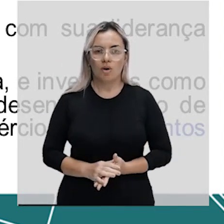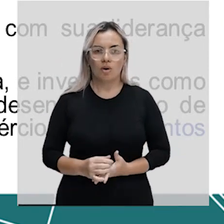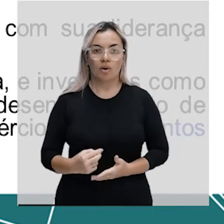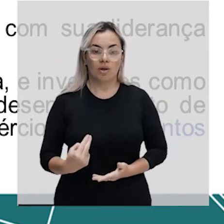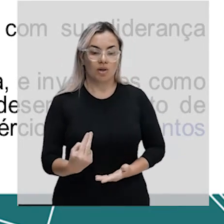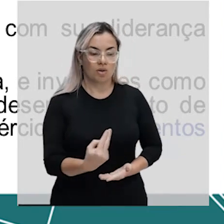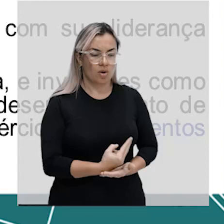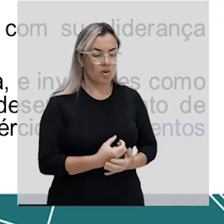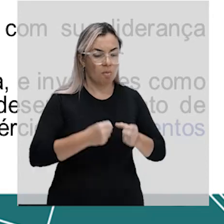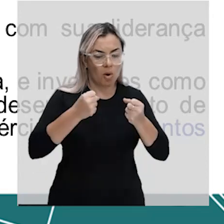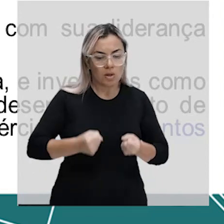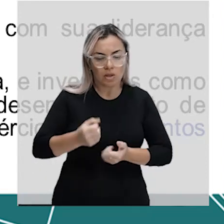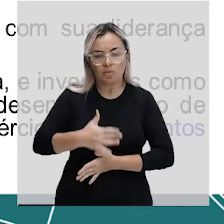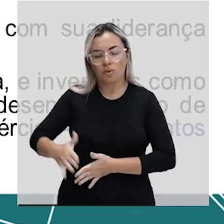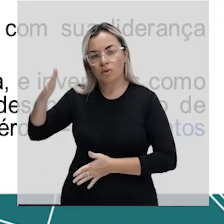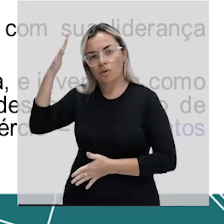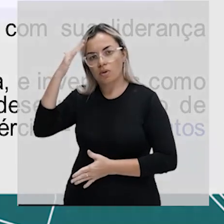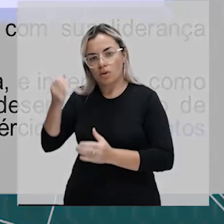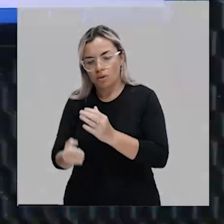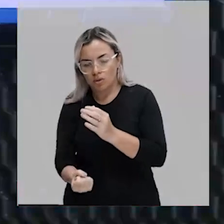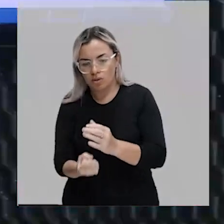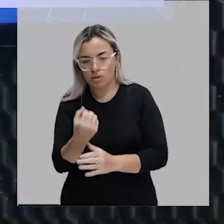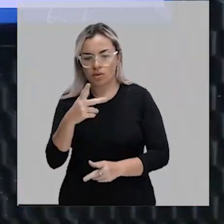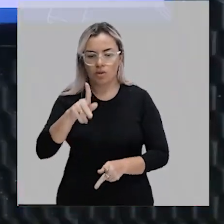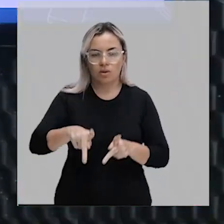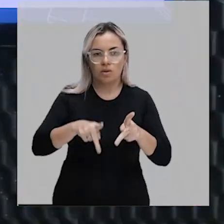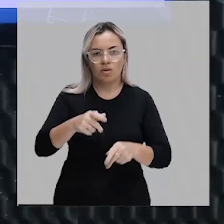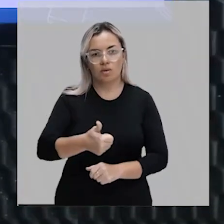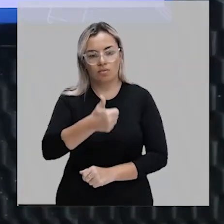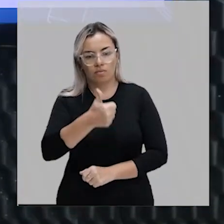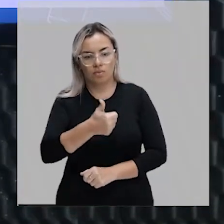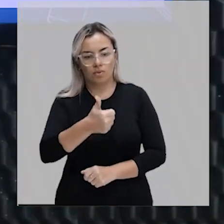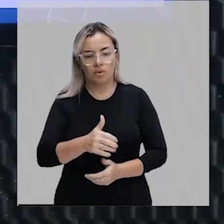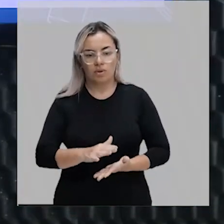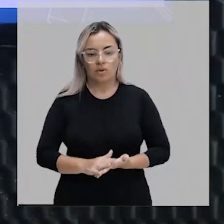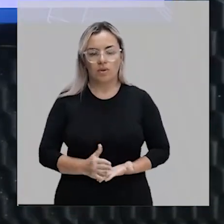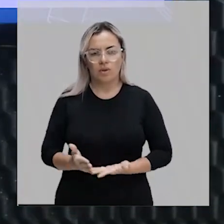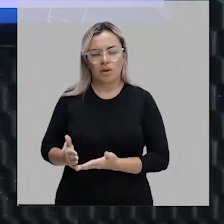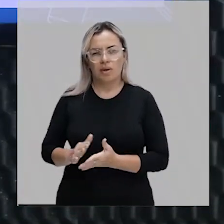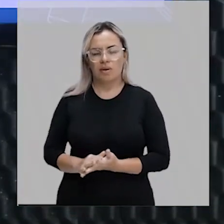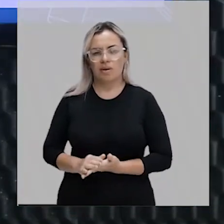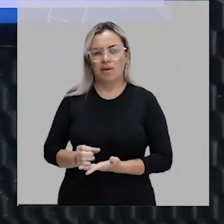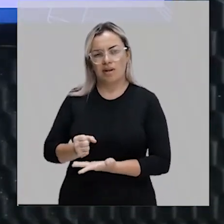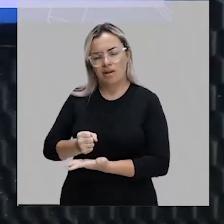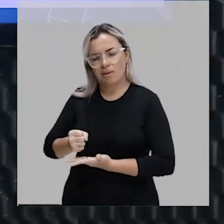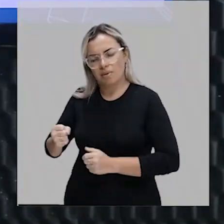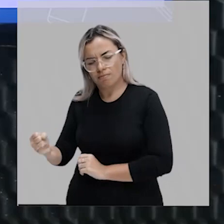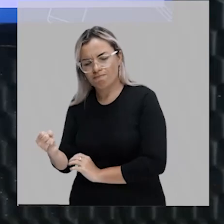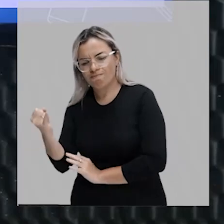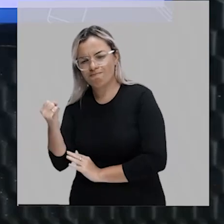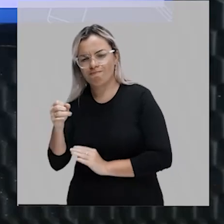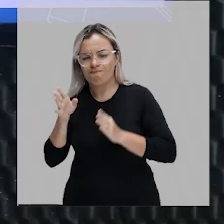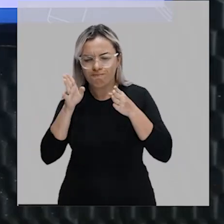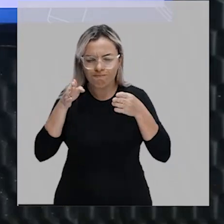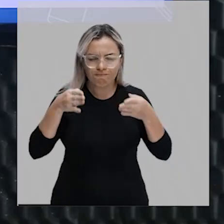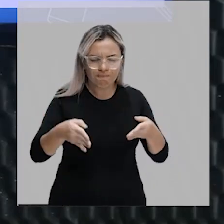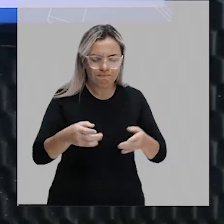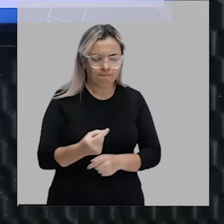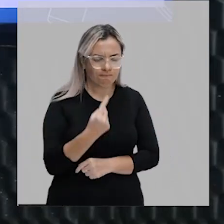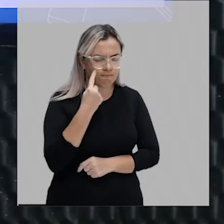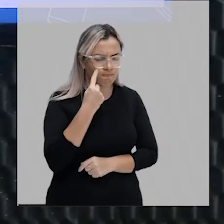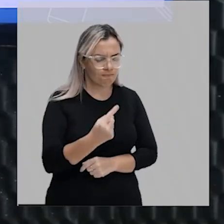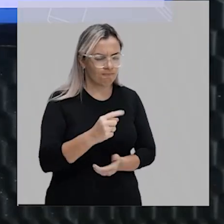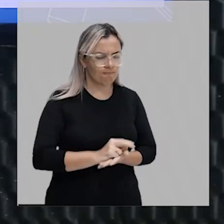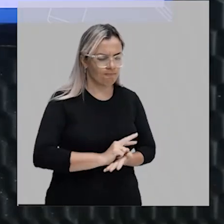possamos entender o surgimento dessas civilizações, é fundamental observar